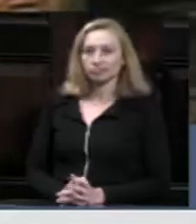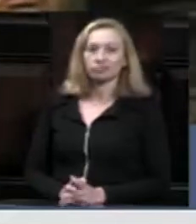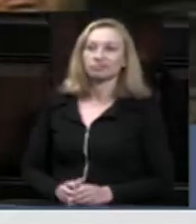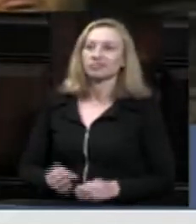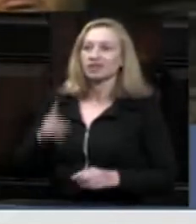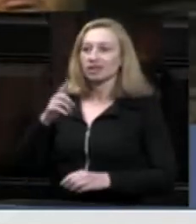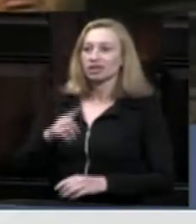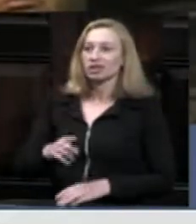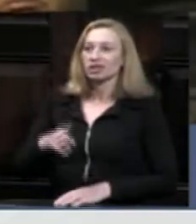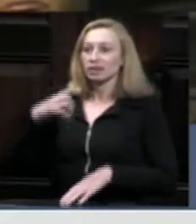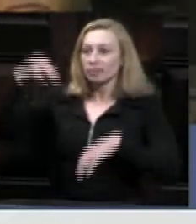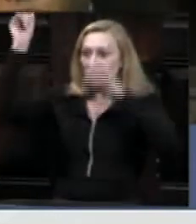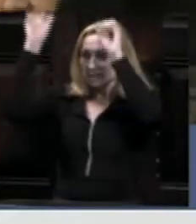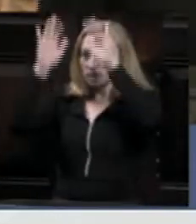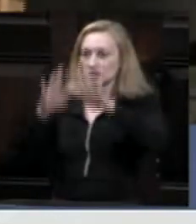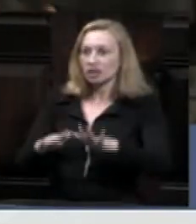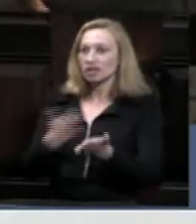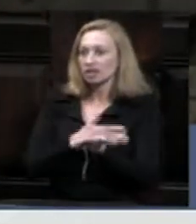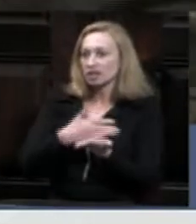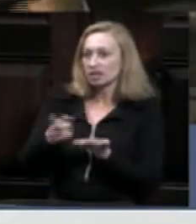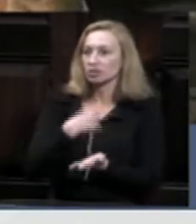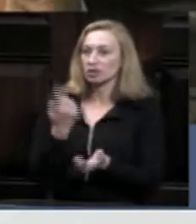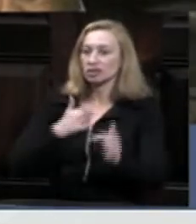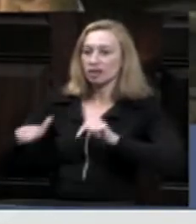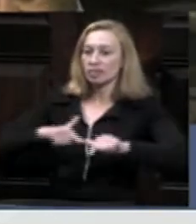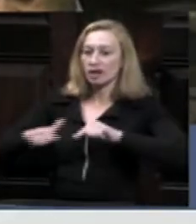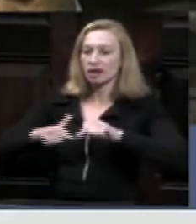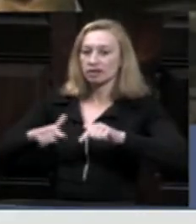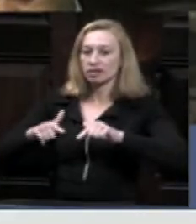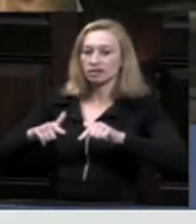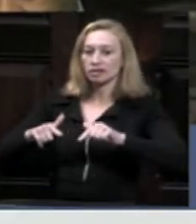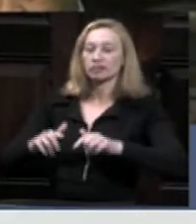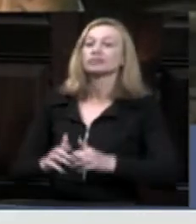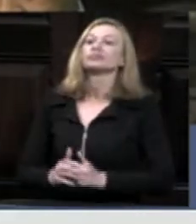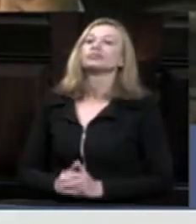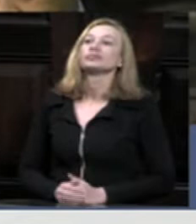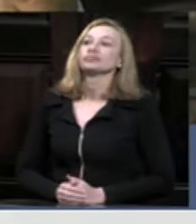legal sobre a proteção de Deus, iniciamos os nossos trabalhos. Está aberta a sessão.